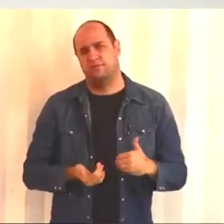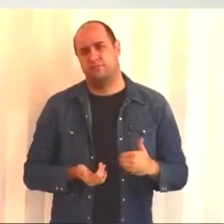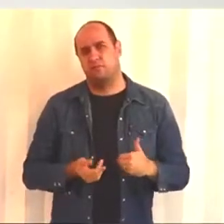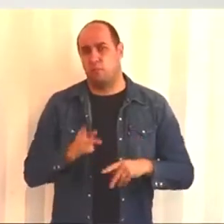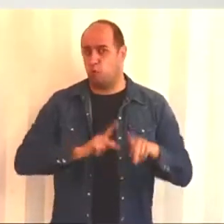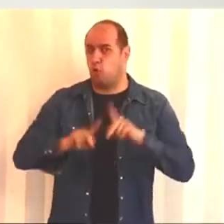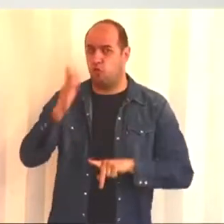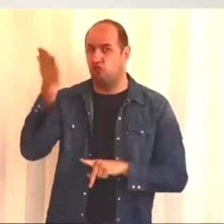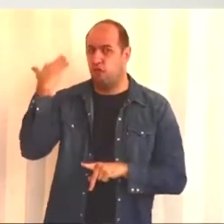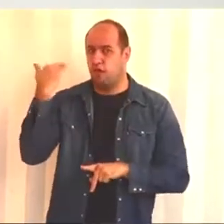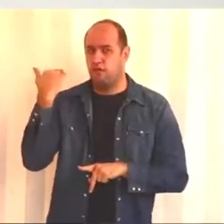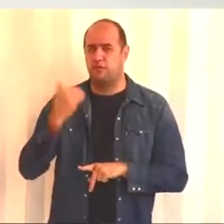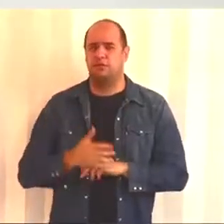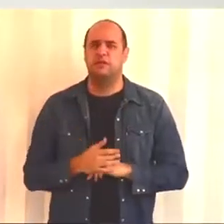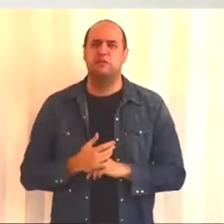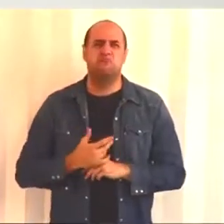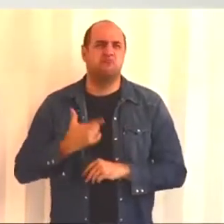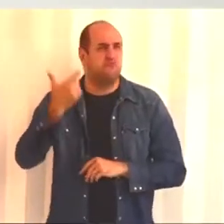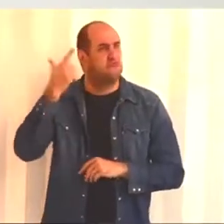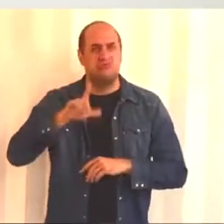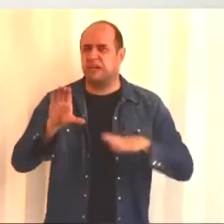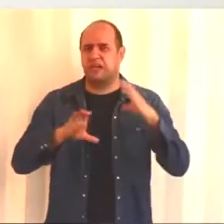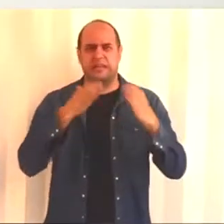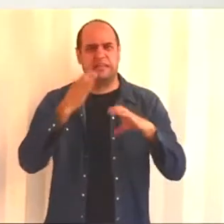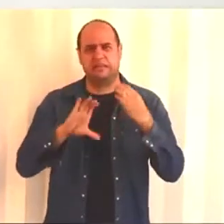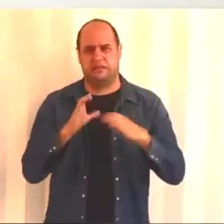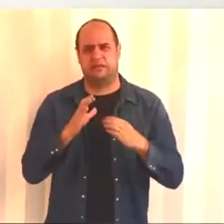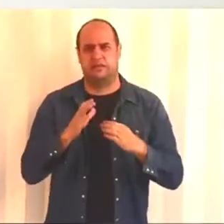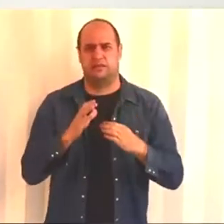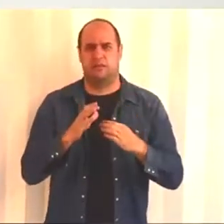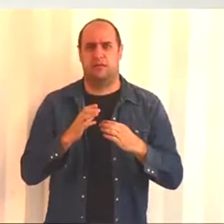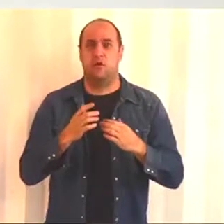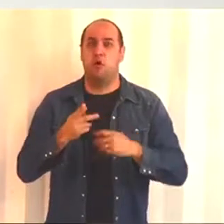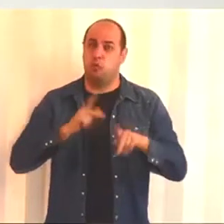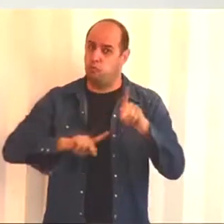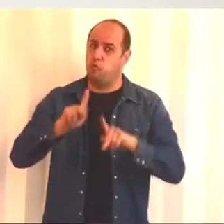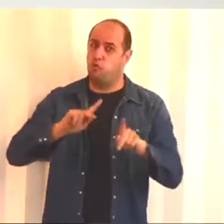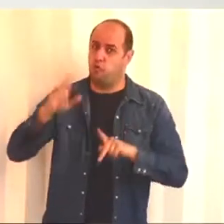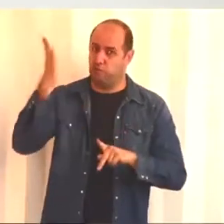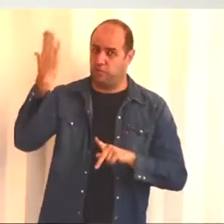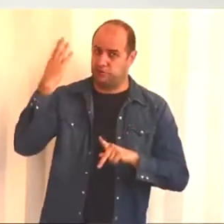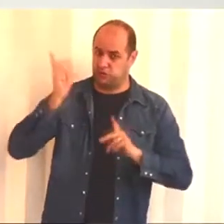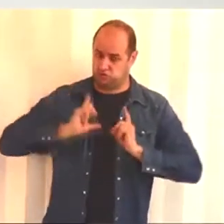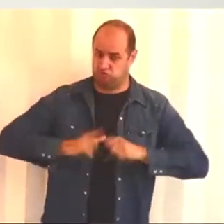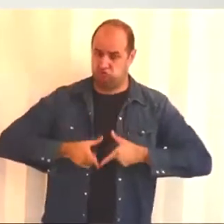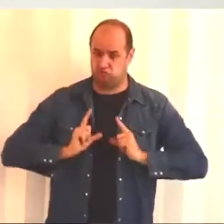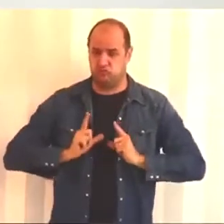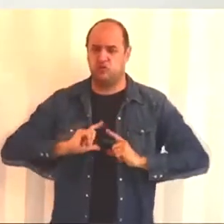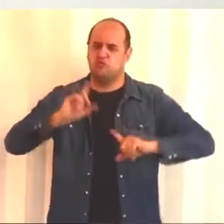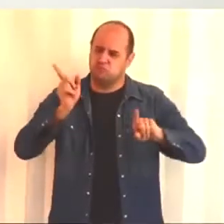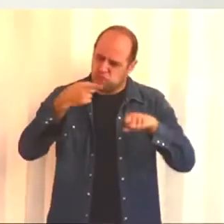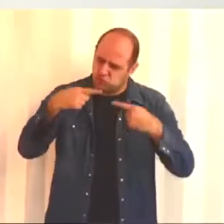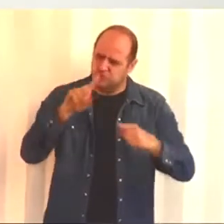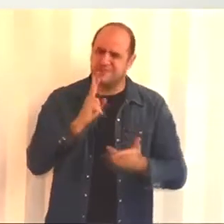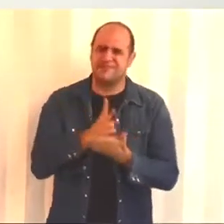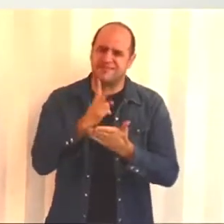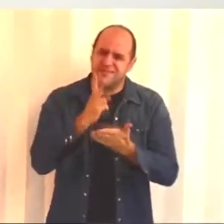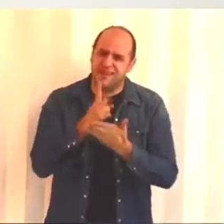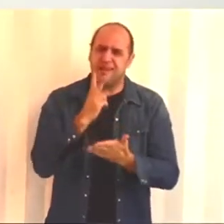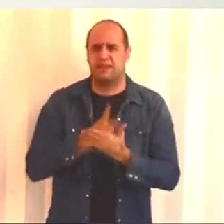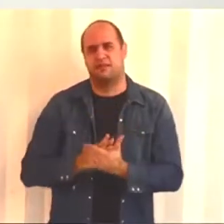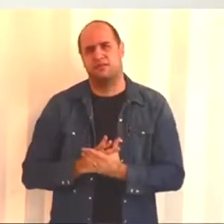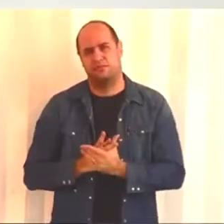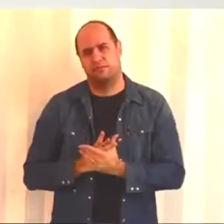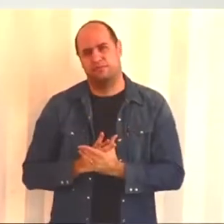não conseguiam cantar, porque uma das marcas do povo de Deus desde o passado, e ainda o é nos nossos dias, é a música, é o